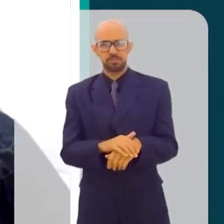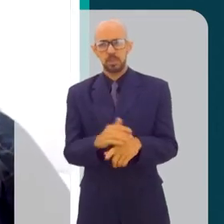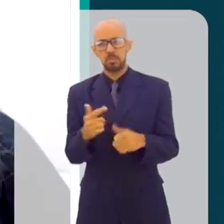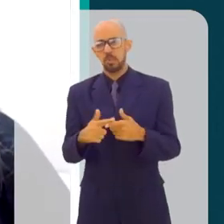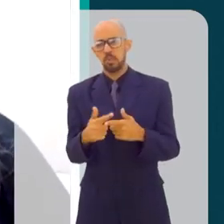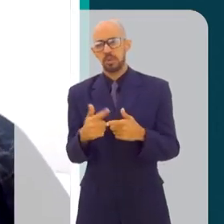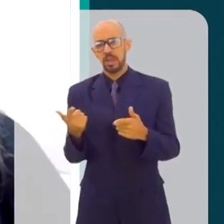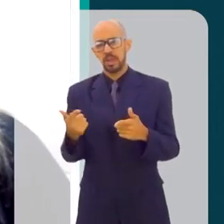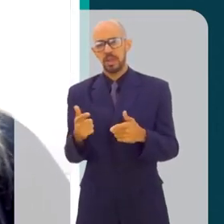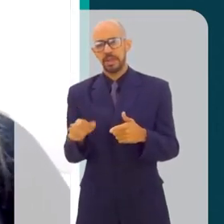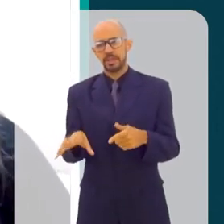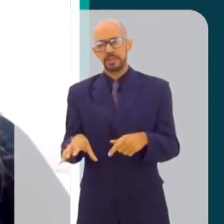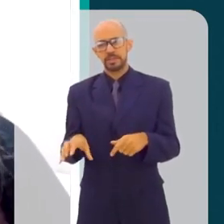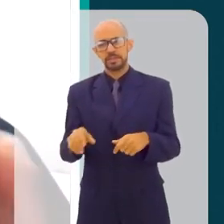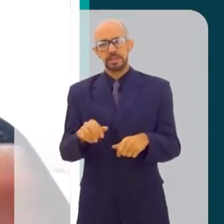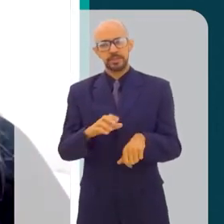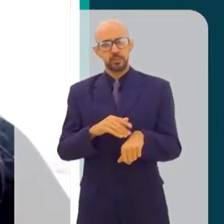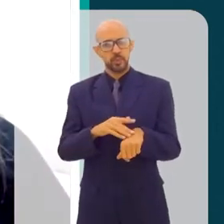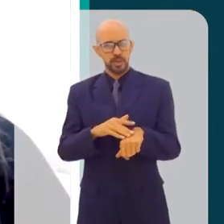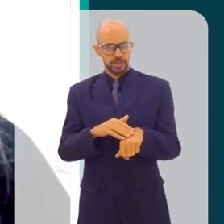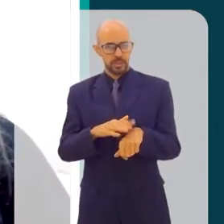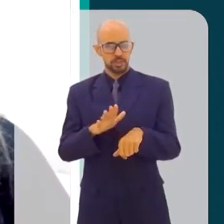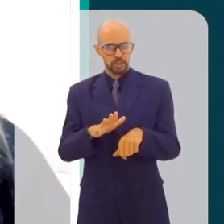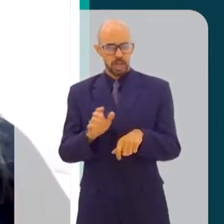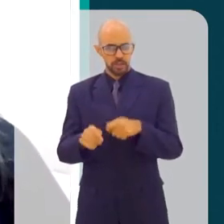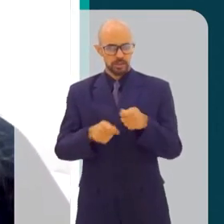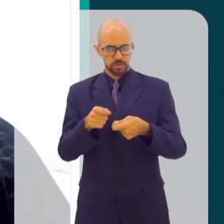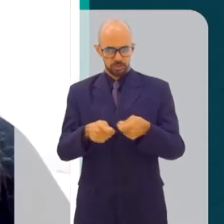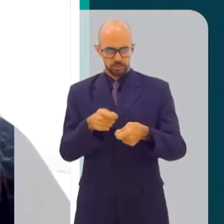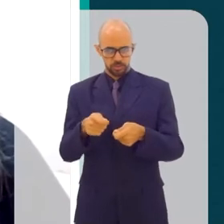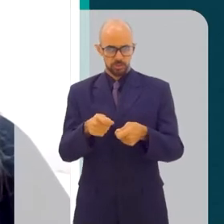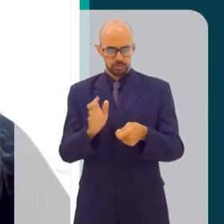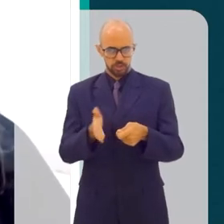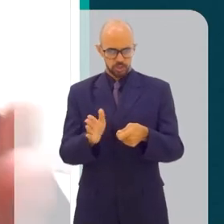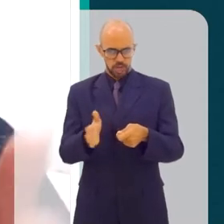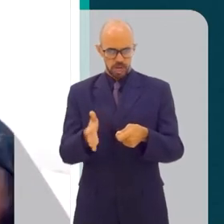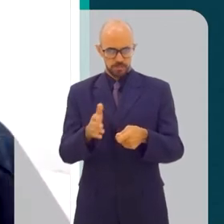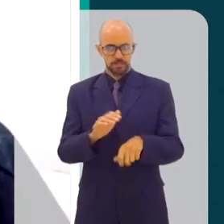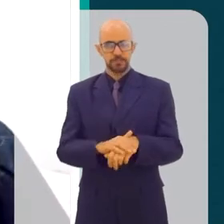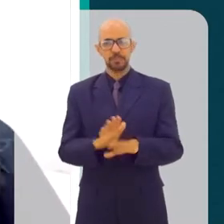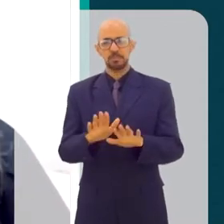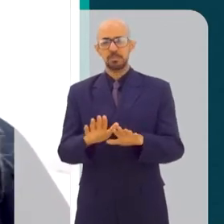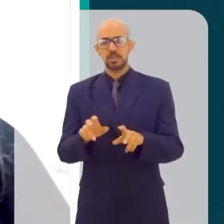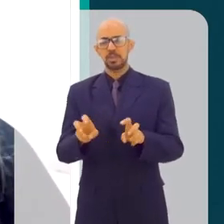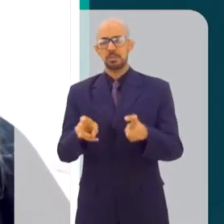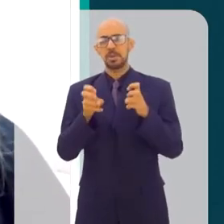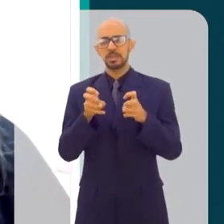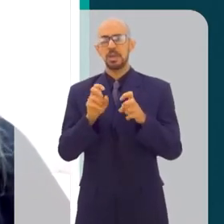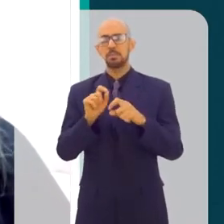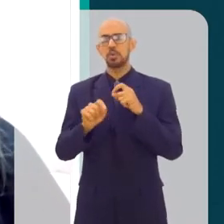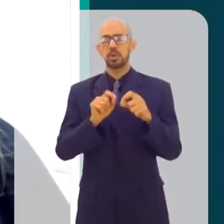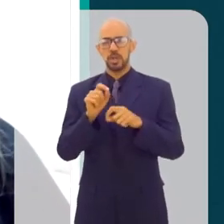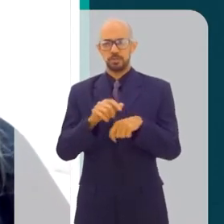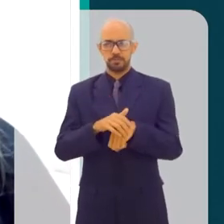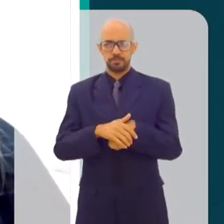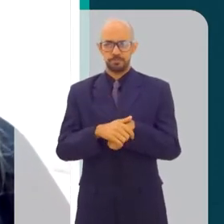porque digamos que essa infecção já está controlada. O que a gente ouve, né?